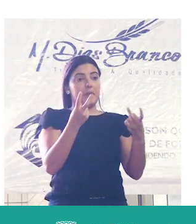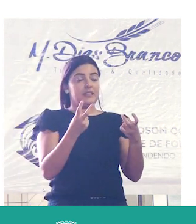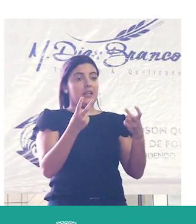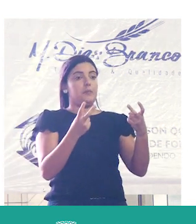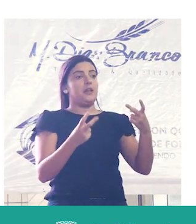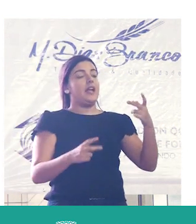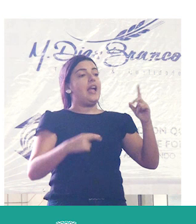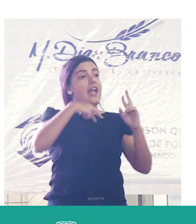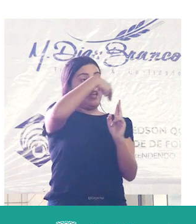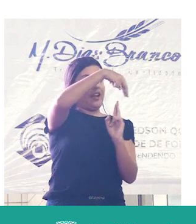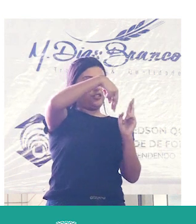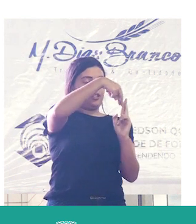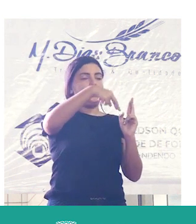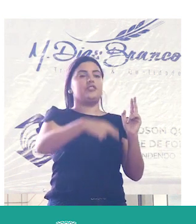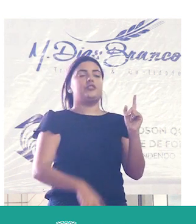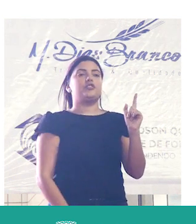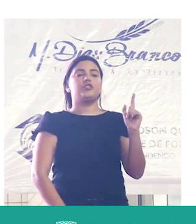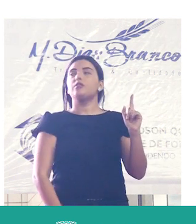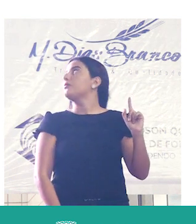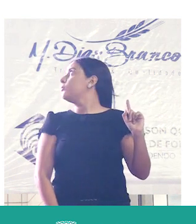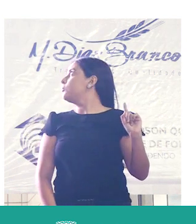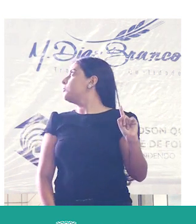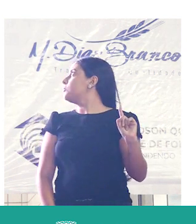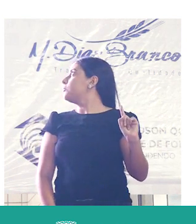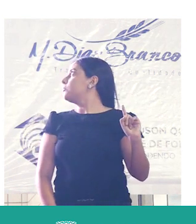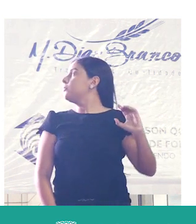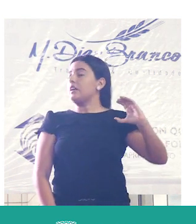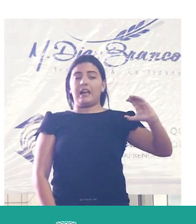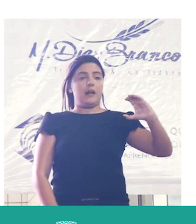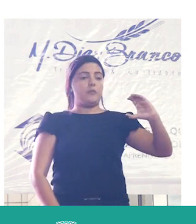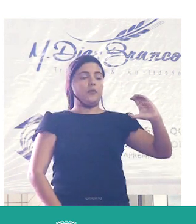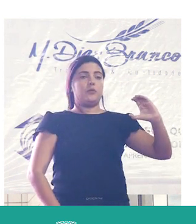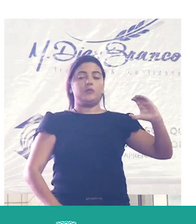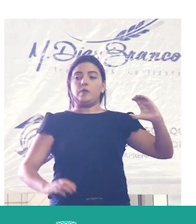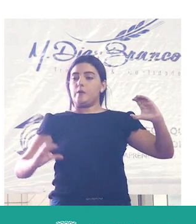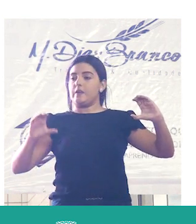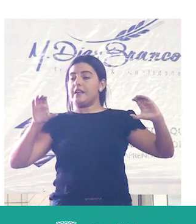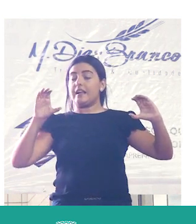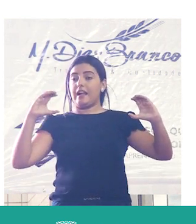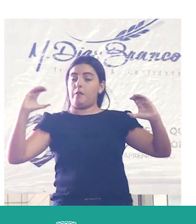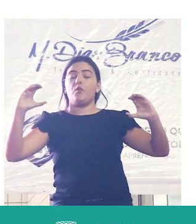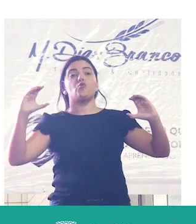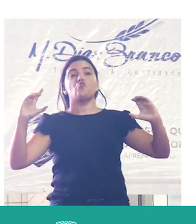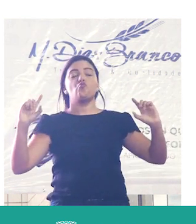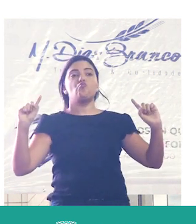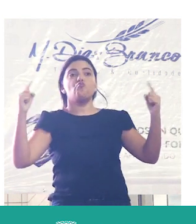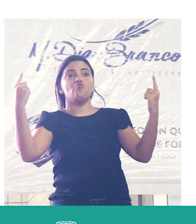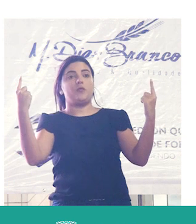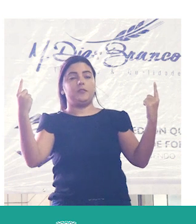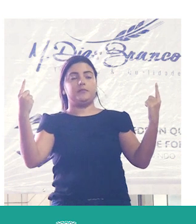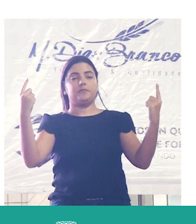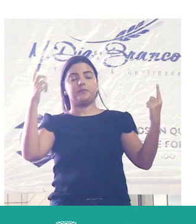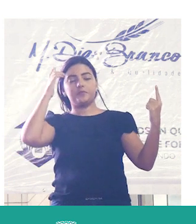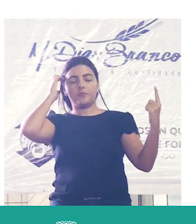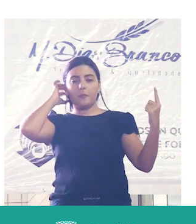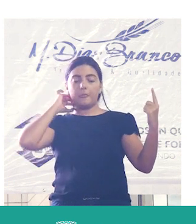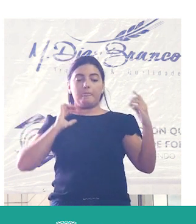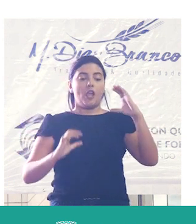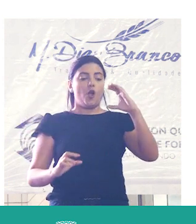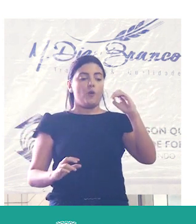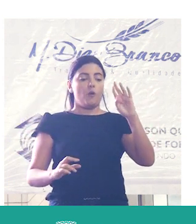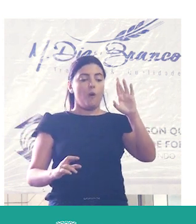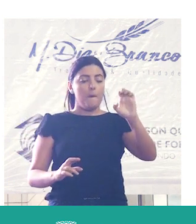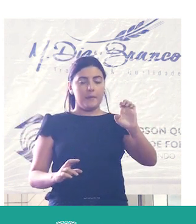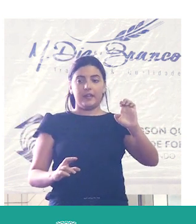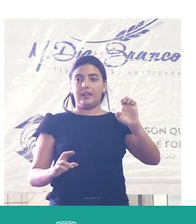lado, você tem um átomo de carbono, no segundo também tem um. No primeiro membro tem um átomo de cobre,